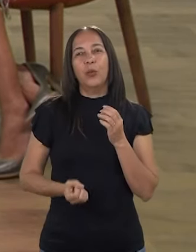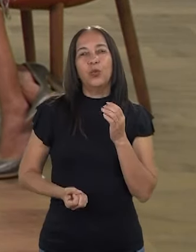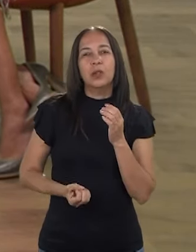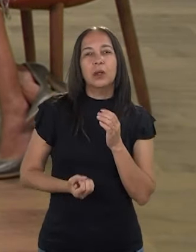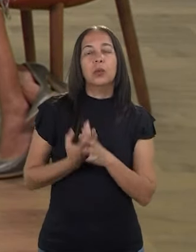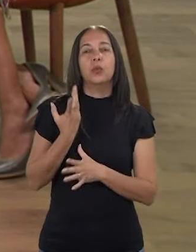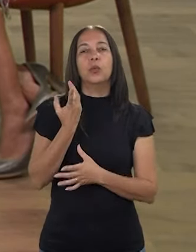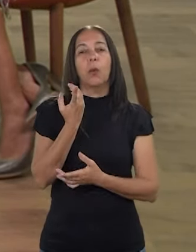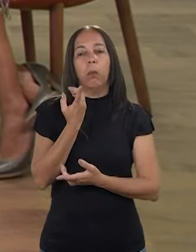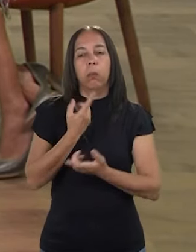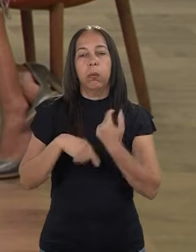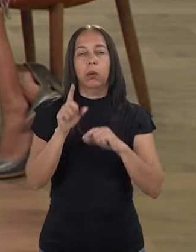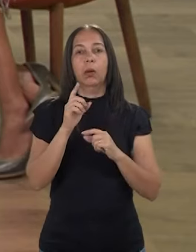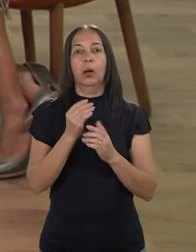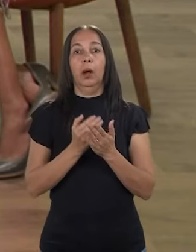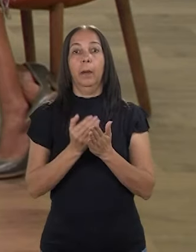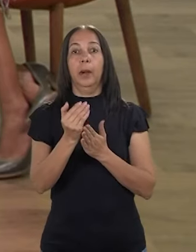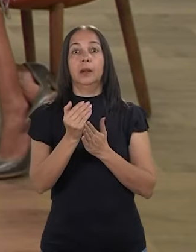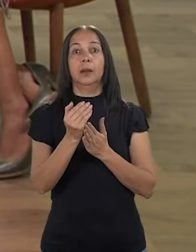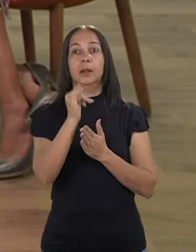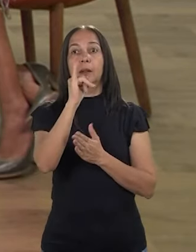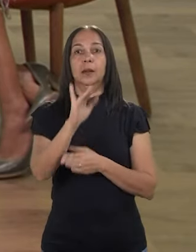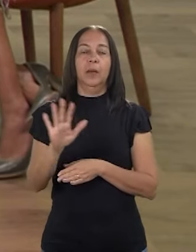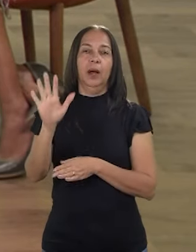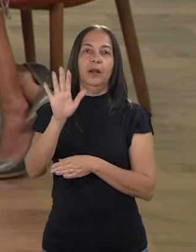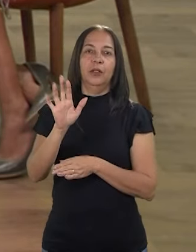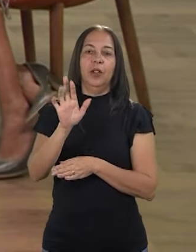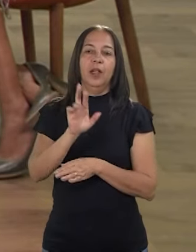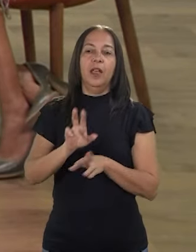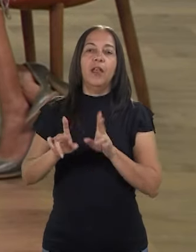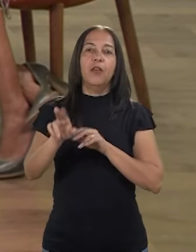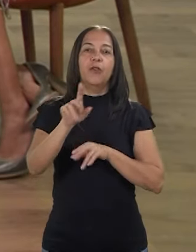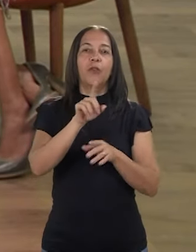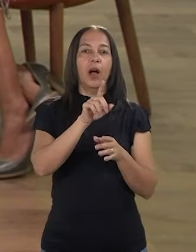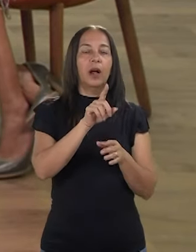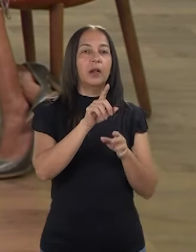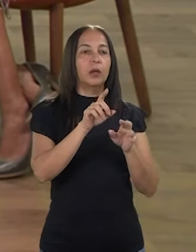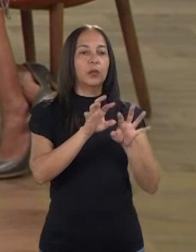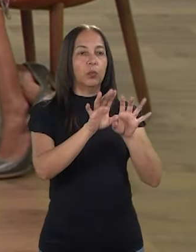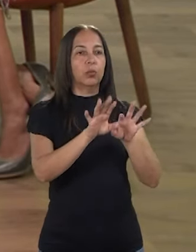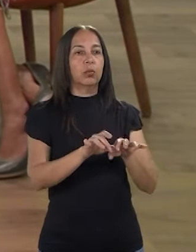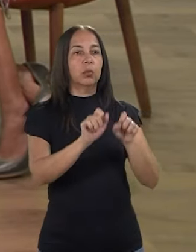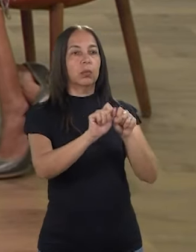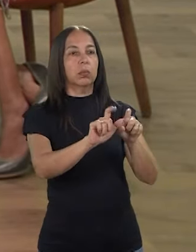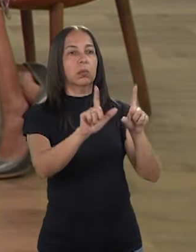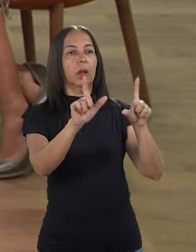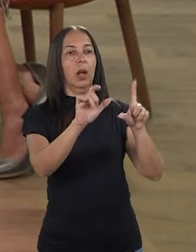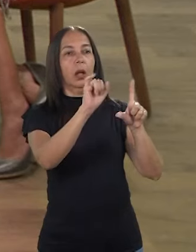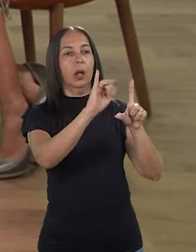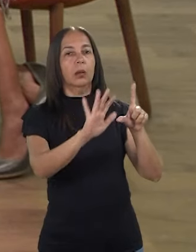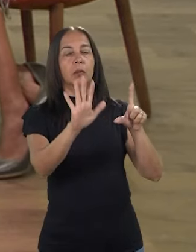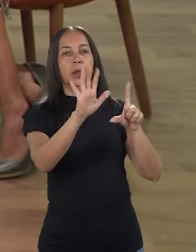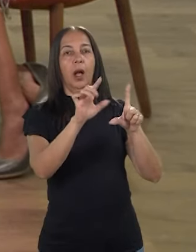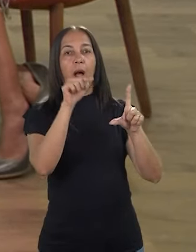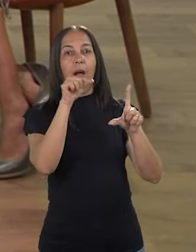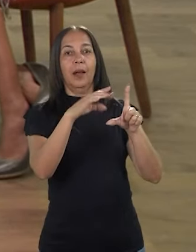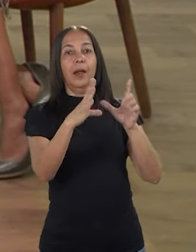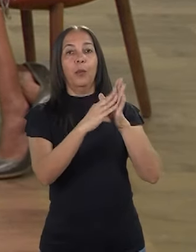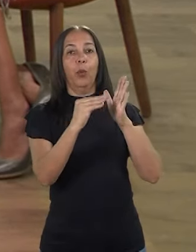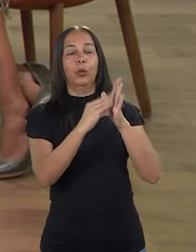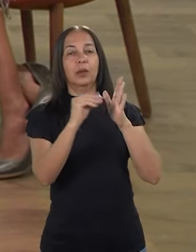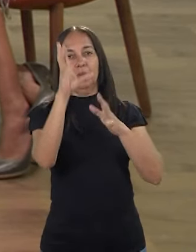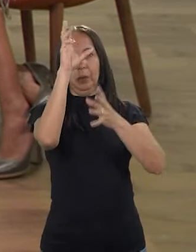se se recriam digamos assim a partir de imagens que estão disponíveis em diversos bancos de cidad que você simplesmente eh dá acesso àquela Inteligência